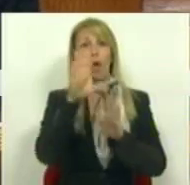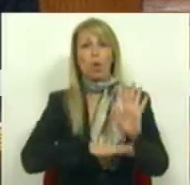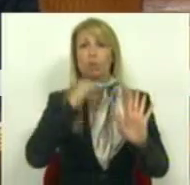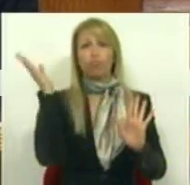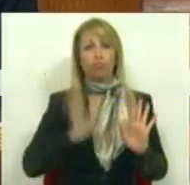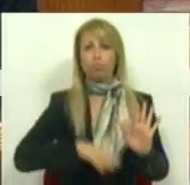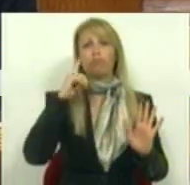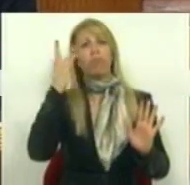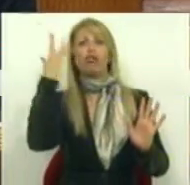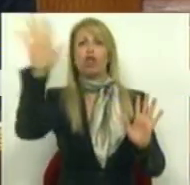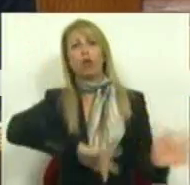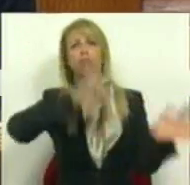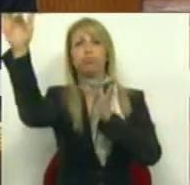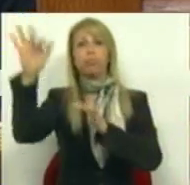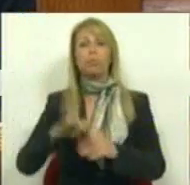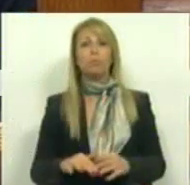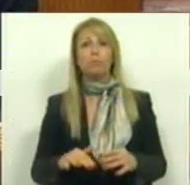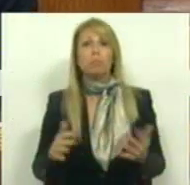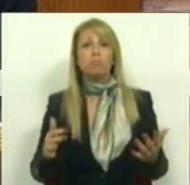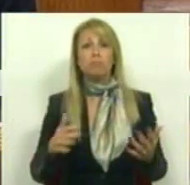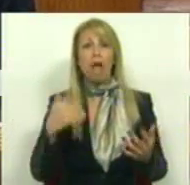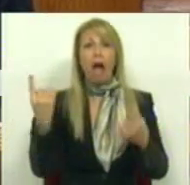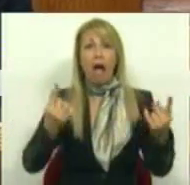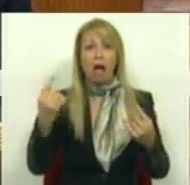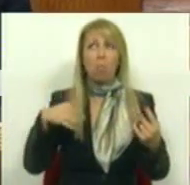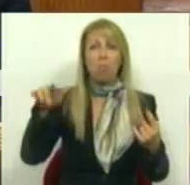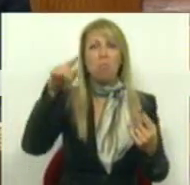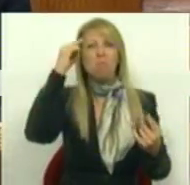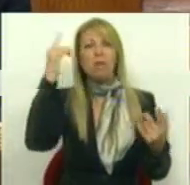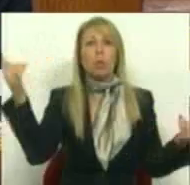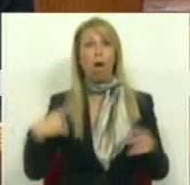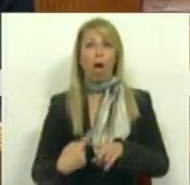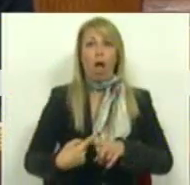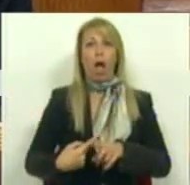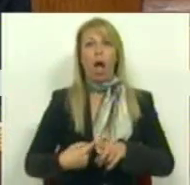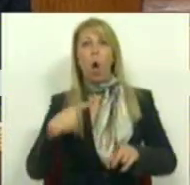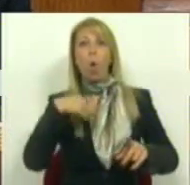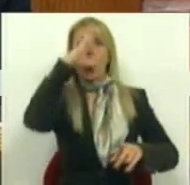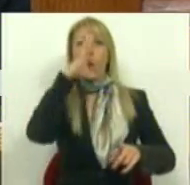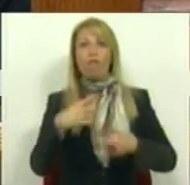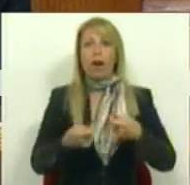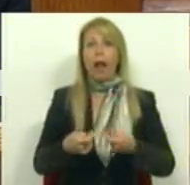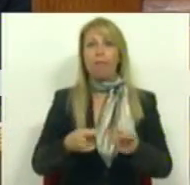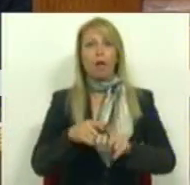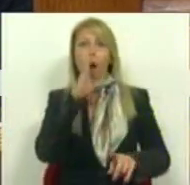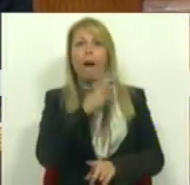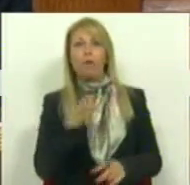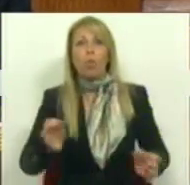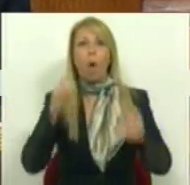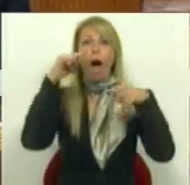fora, ainda houve quem pensasse que tinha sido o entusiasmo de um governante que estava pouco habituado à exposição